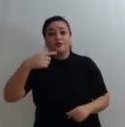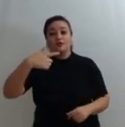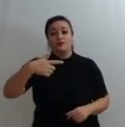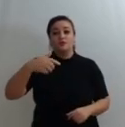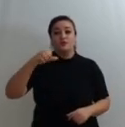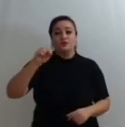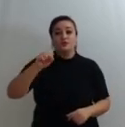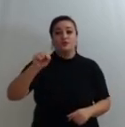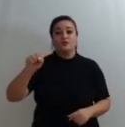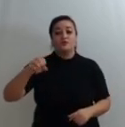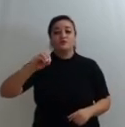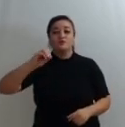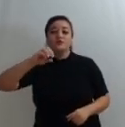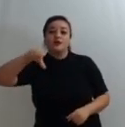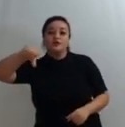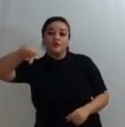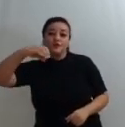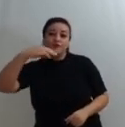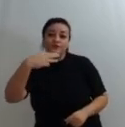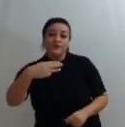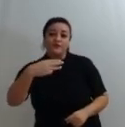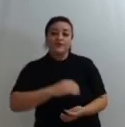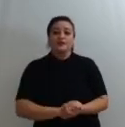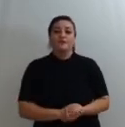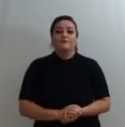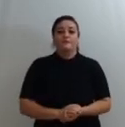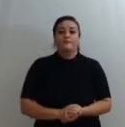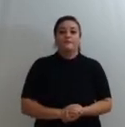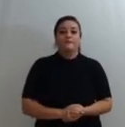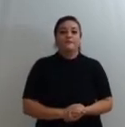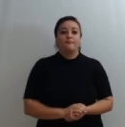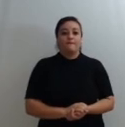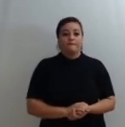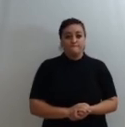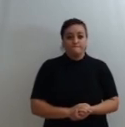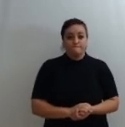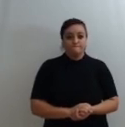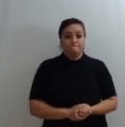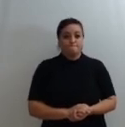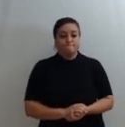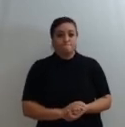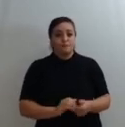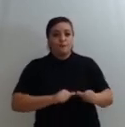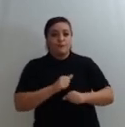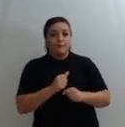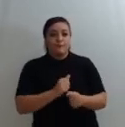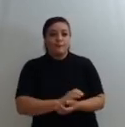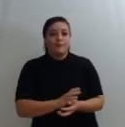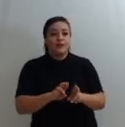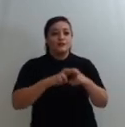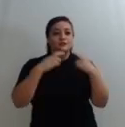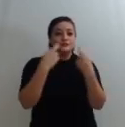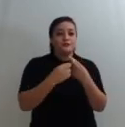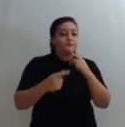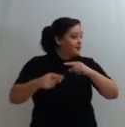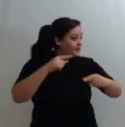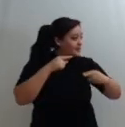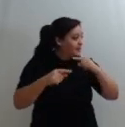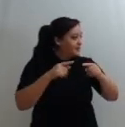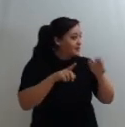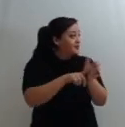1.888.093, a proposta é de afetação à sessão para tratar da questão